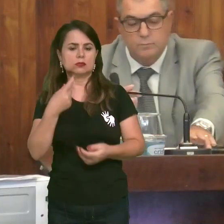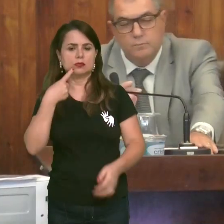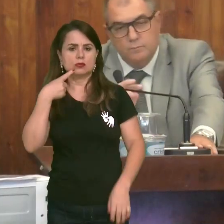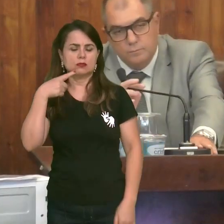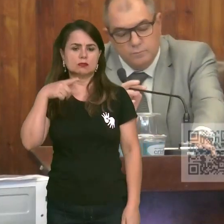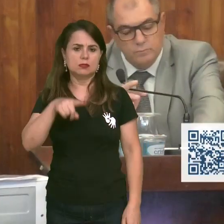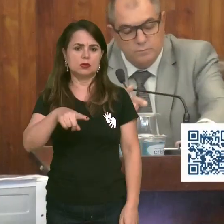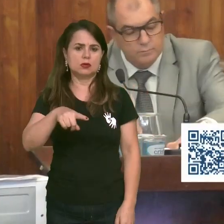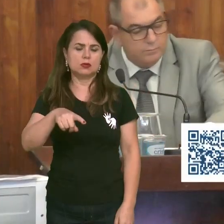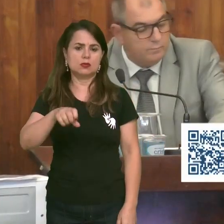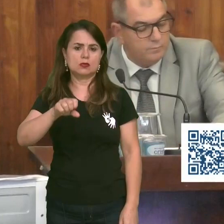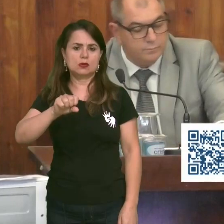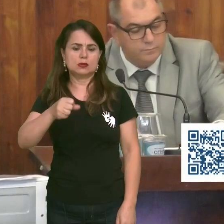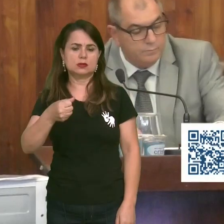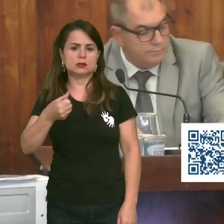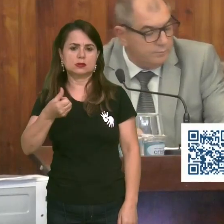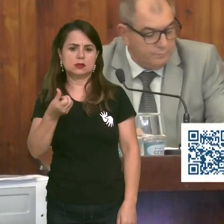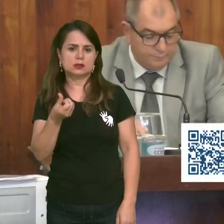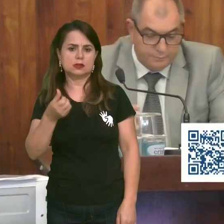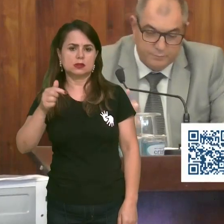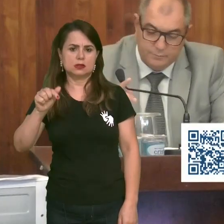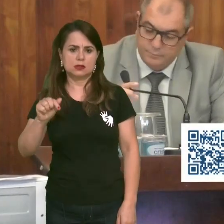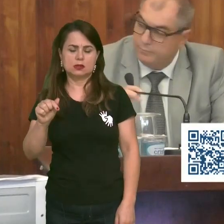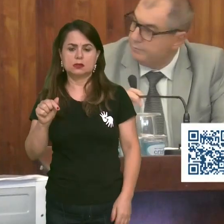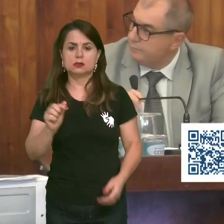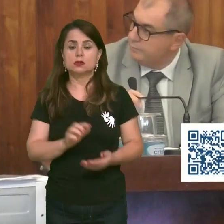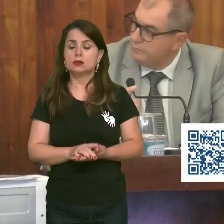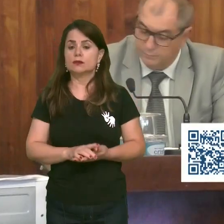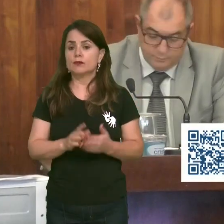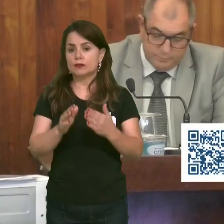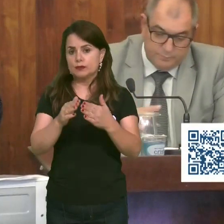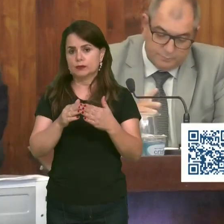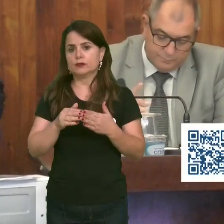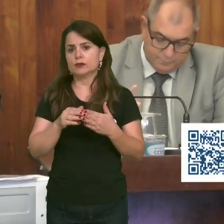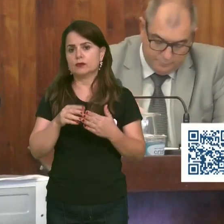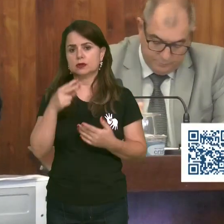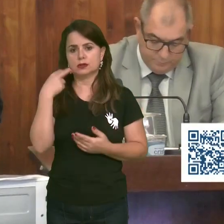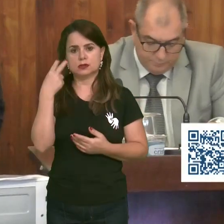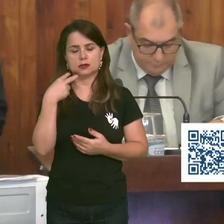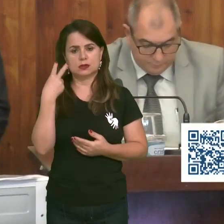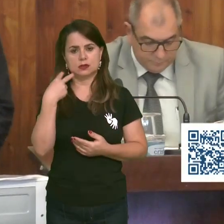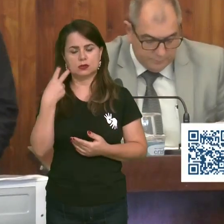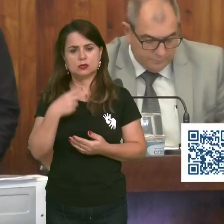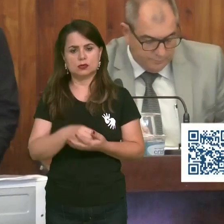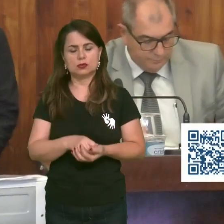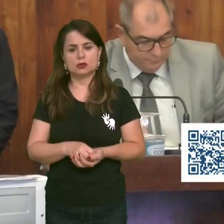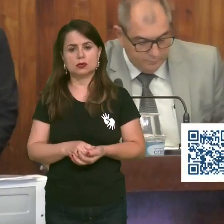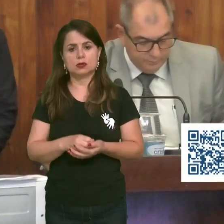Evandro galeti e sendo assim eu solicito ao primeiro secretário Vereador Júlio Moraes que